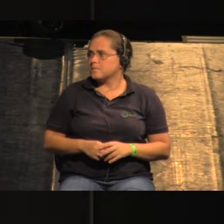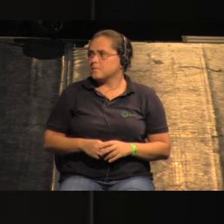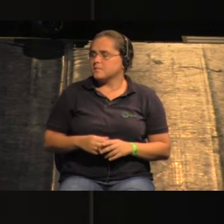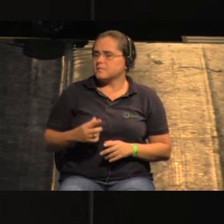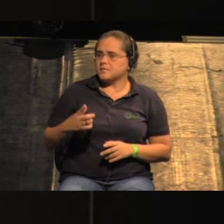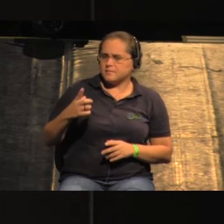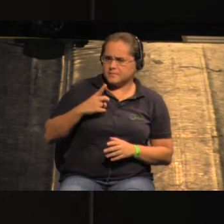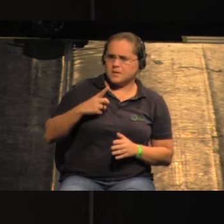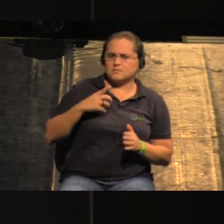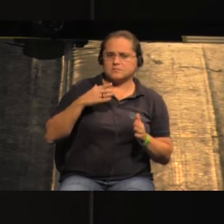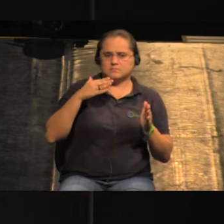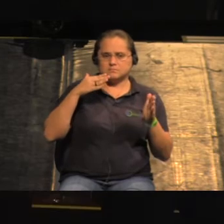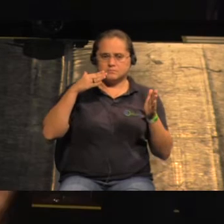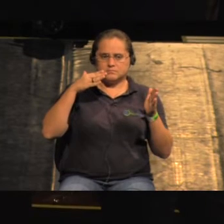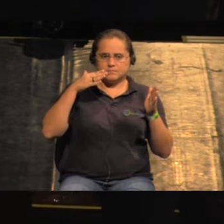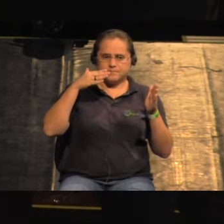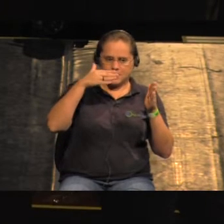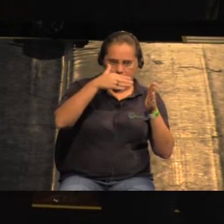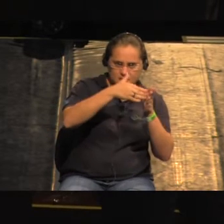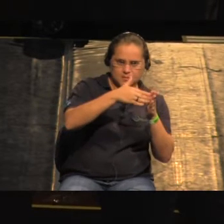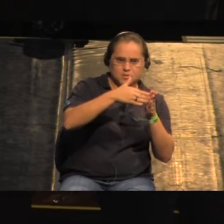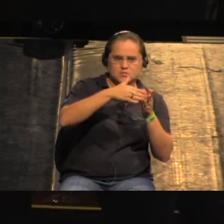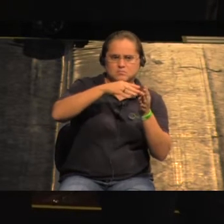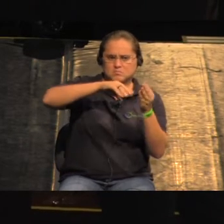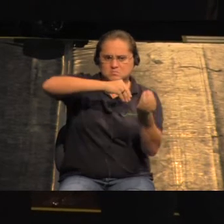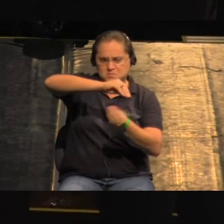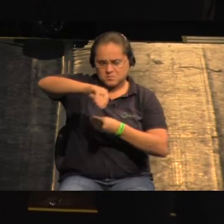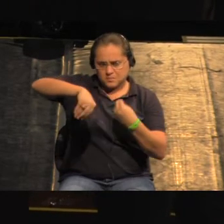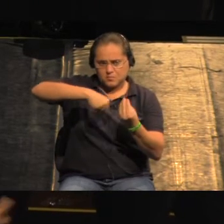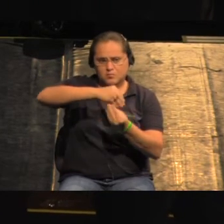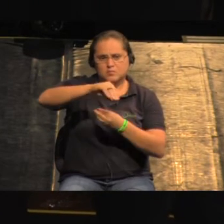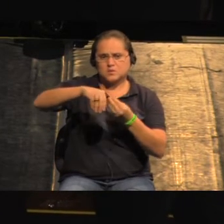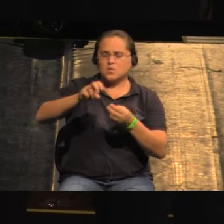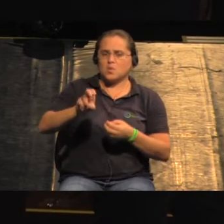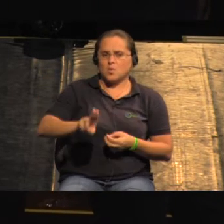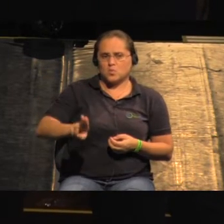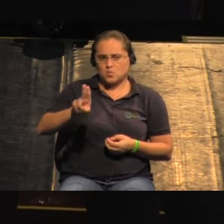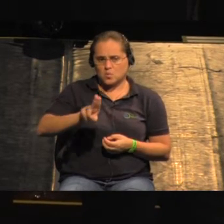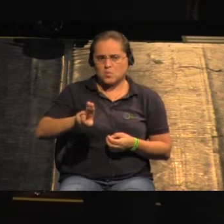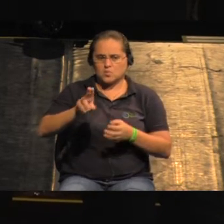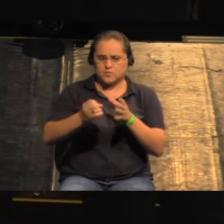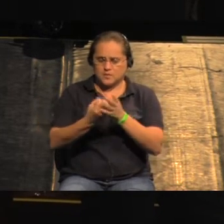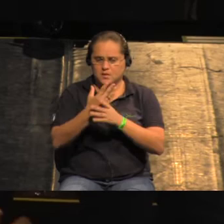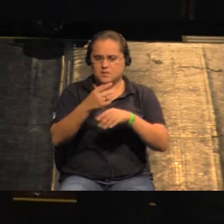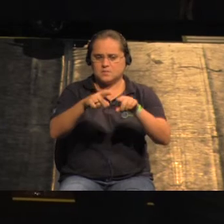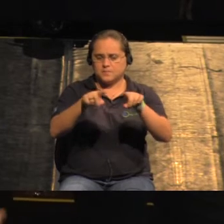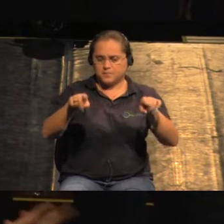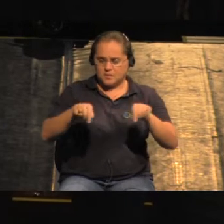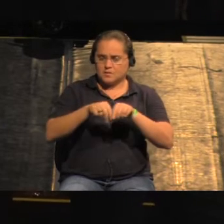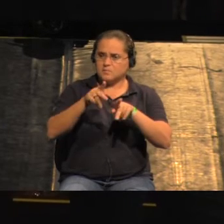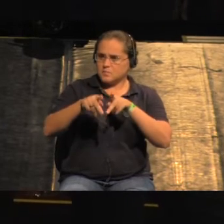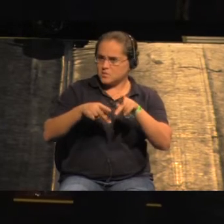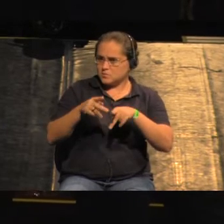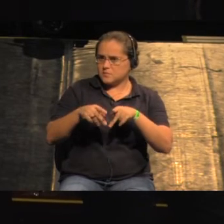pergunta, tipo, existe algum limite para alguma mistura desses usos dentro